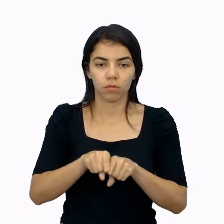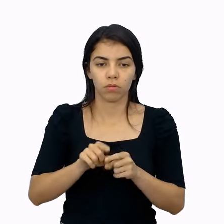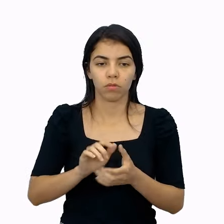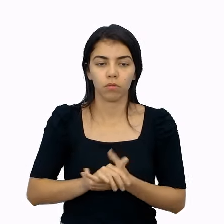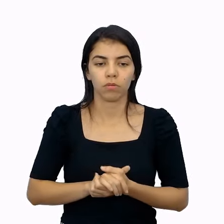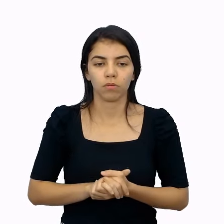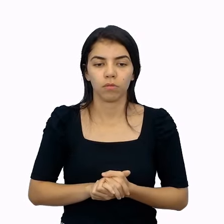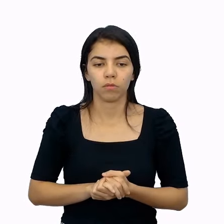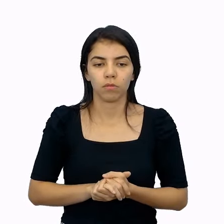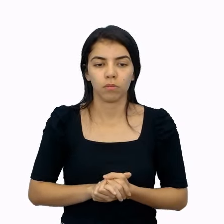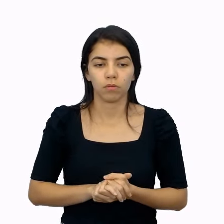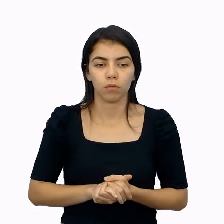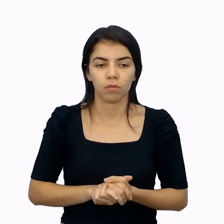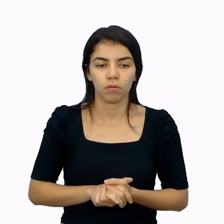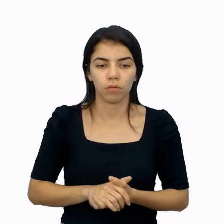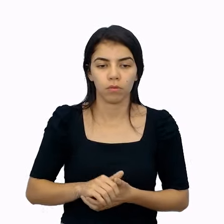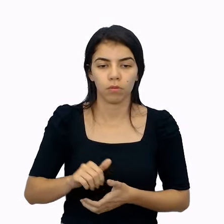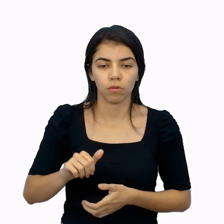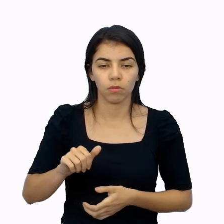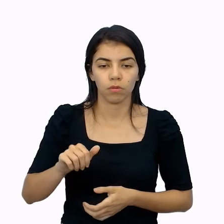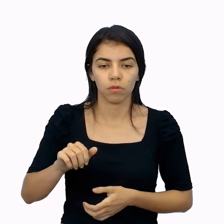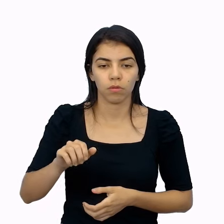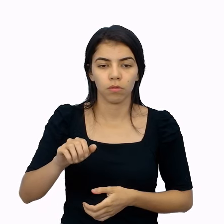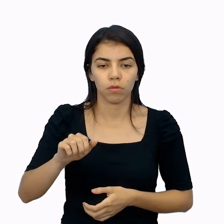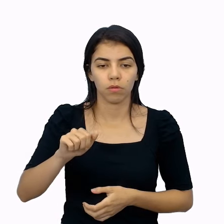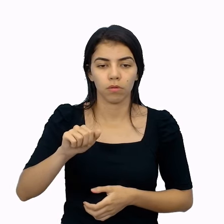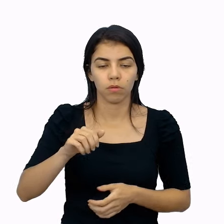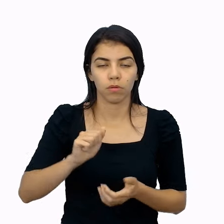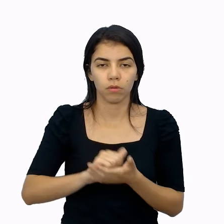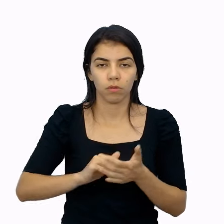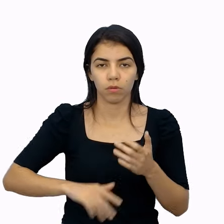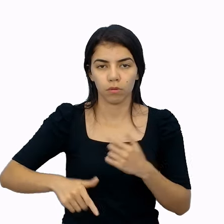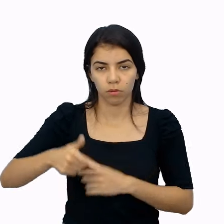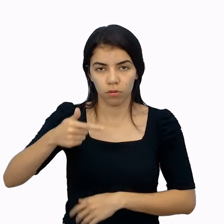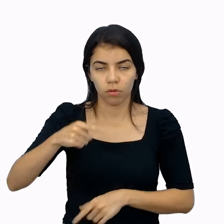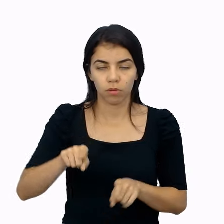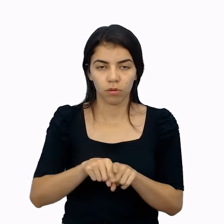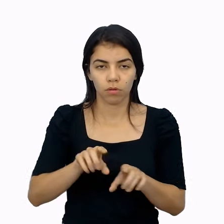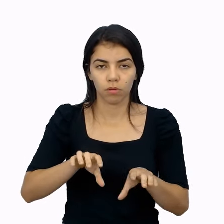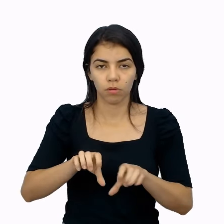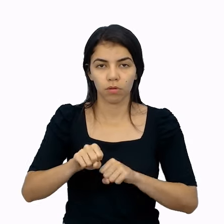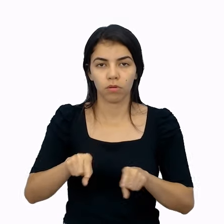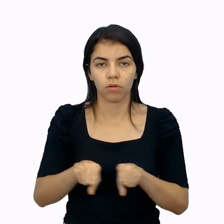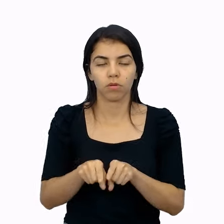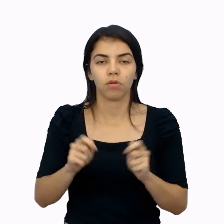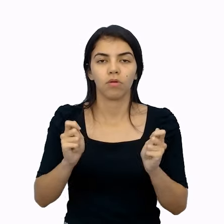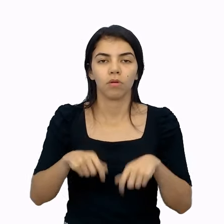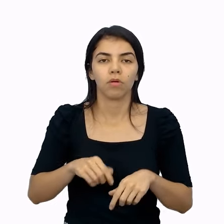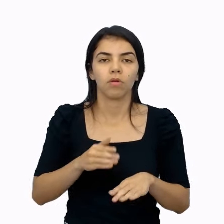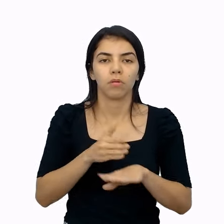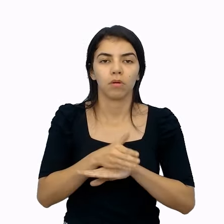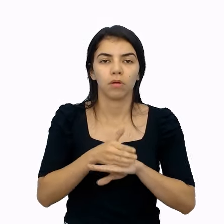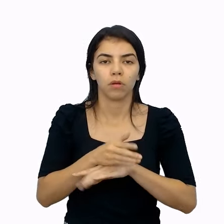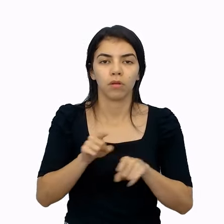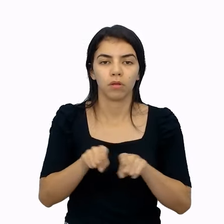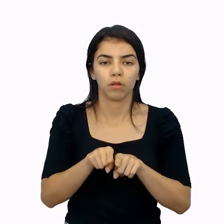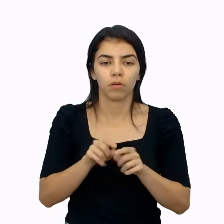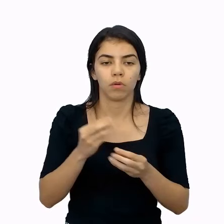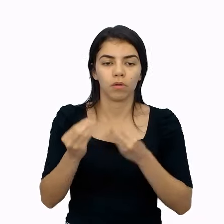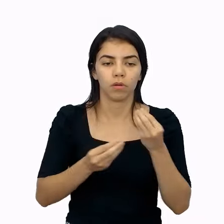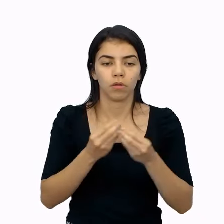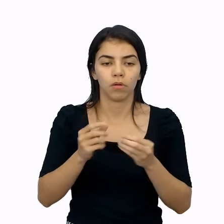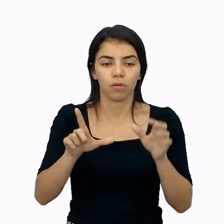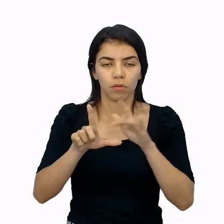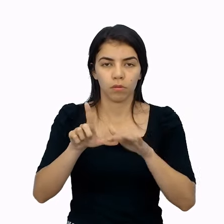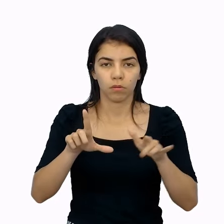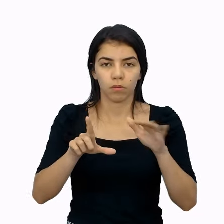tá? Ali saiu o SA6, mas é da sequência de atividades 7, tá? As formações, então, podem ser acessadas por este